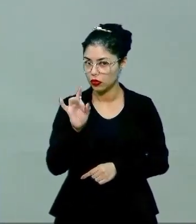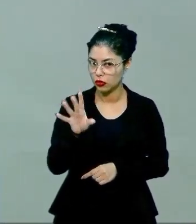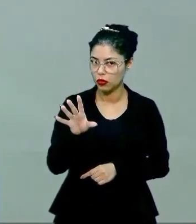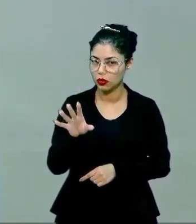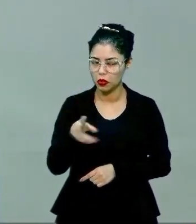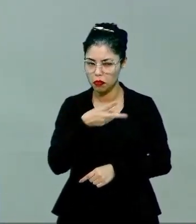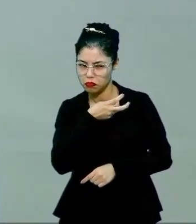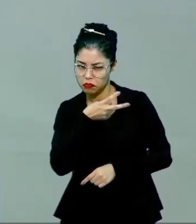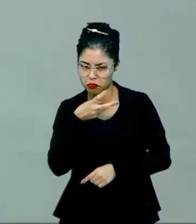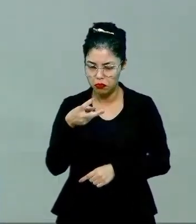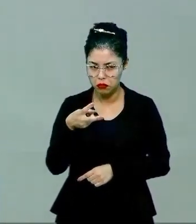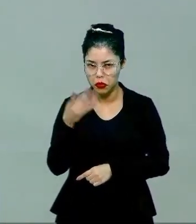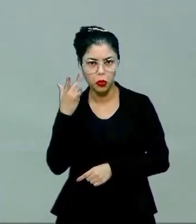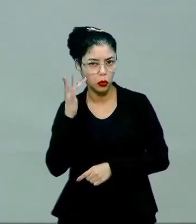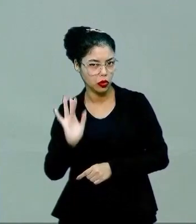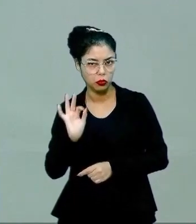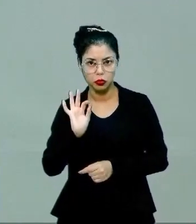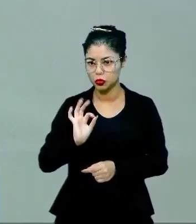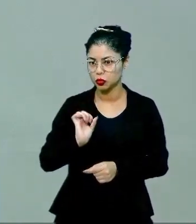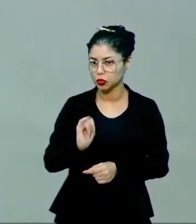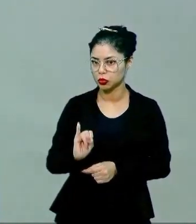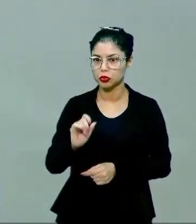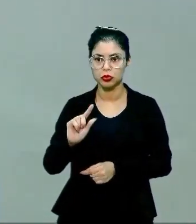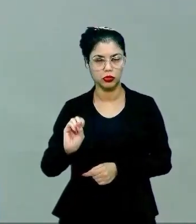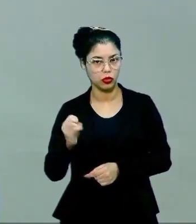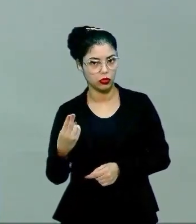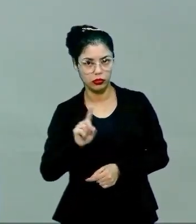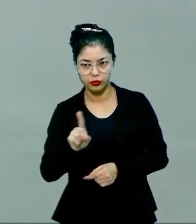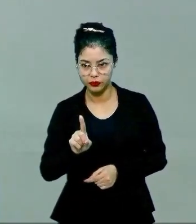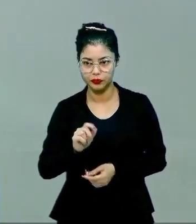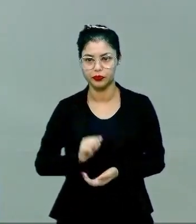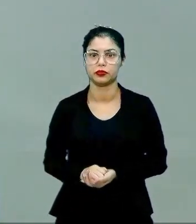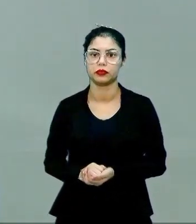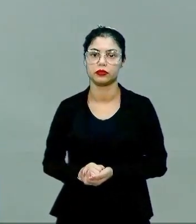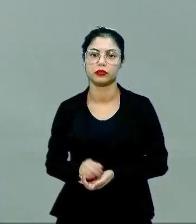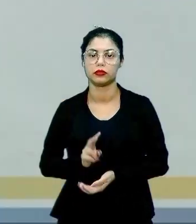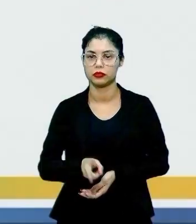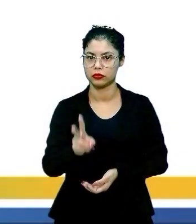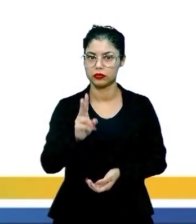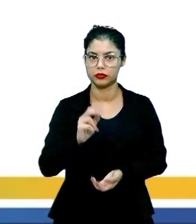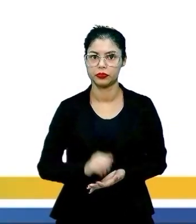uma suspeita. Vamos seguir aqui adiante um pouquinho sobre esse grande artista.